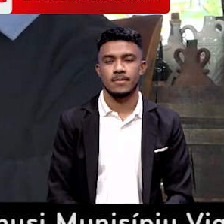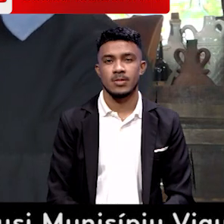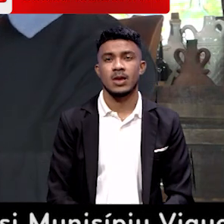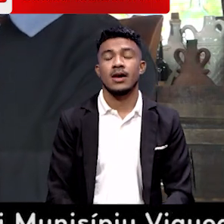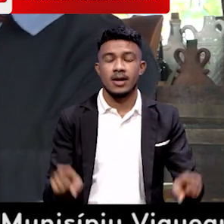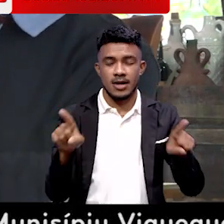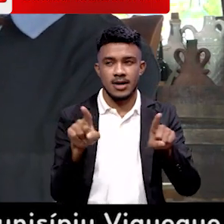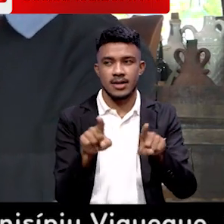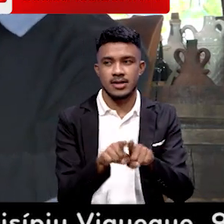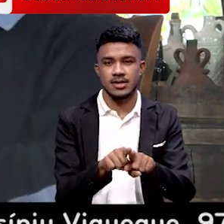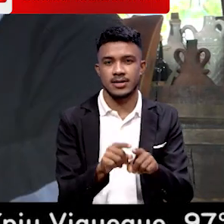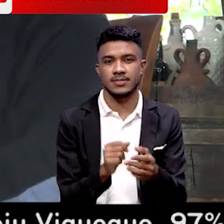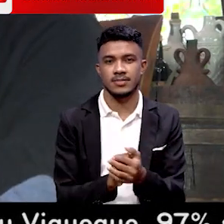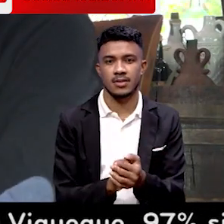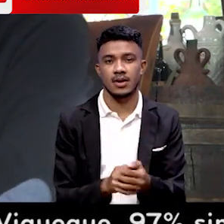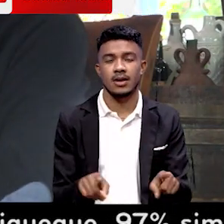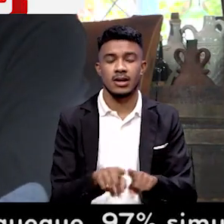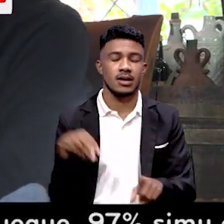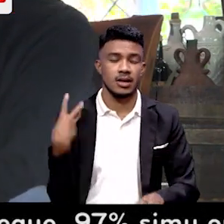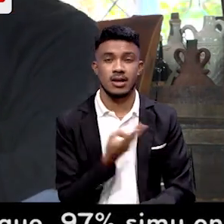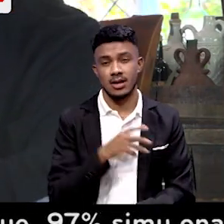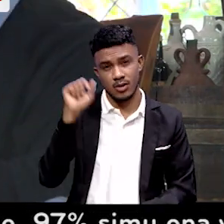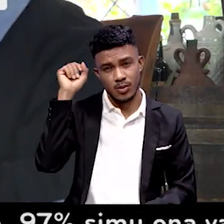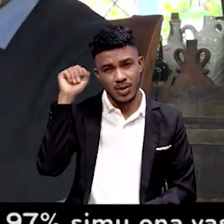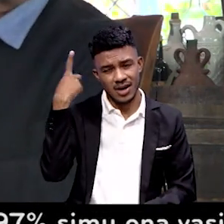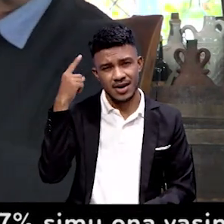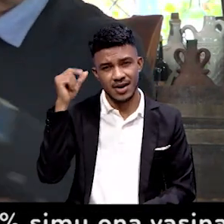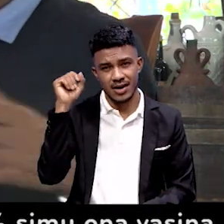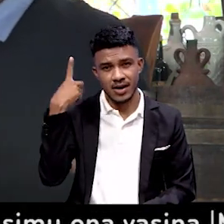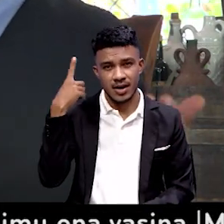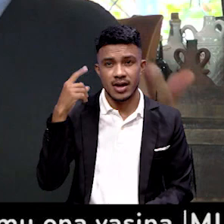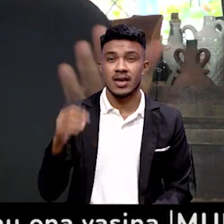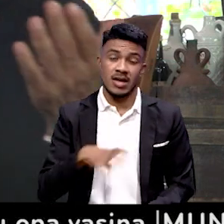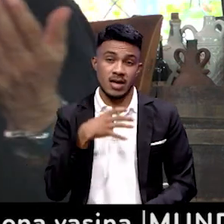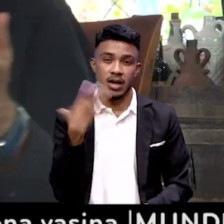Não é só isso compreende, frustração do povo, mas ao teto.